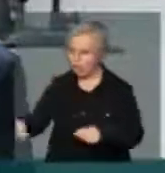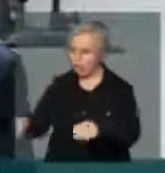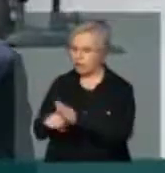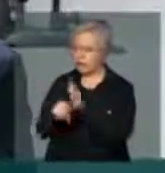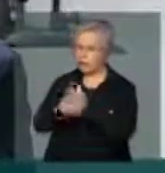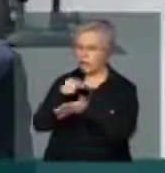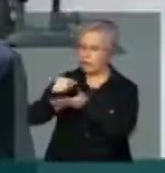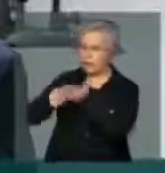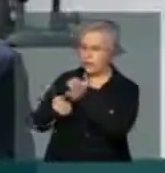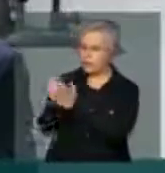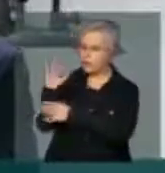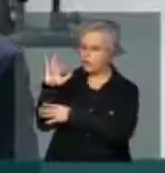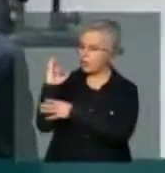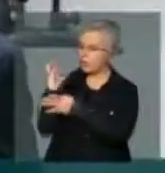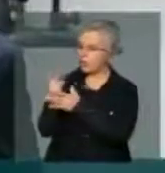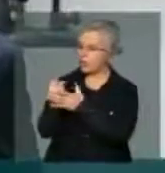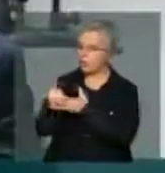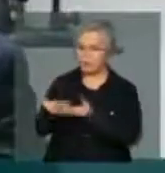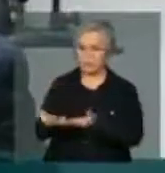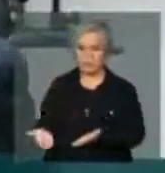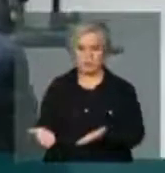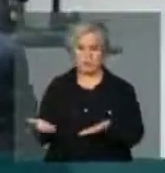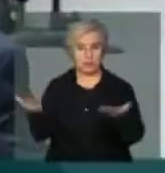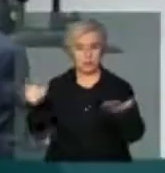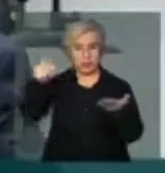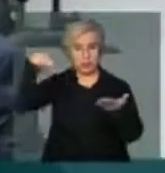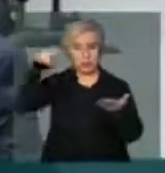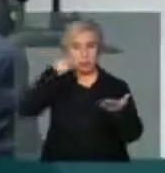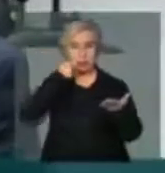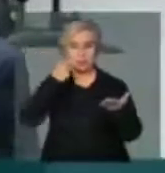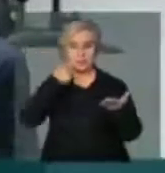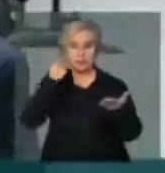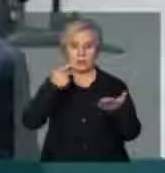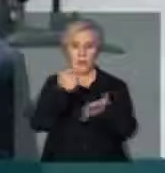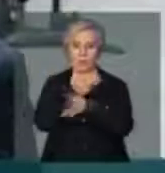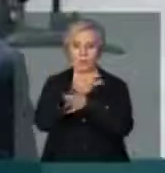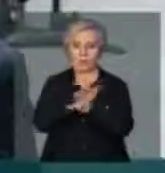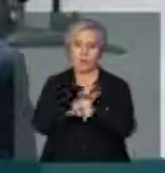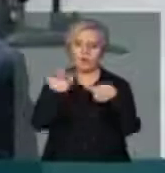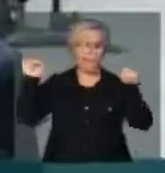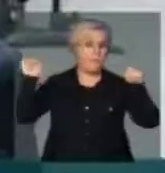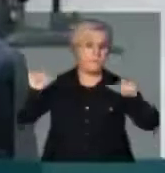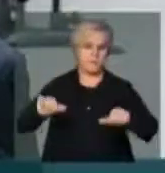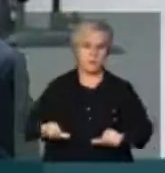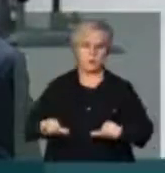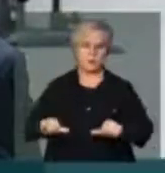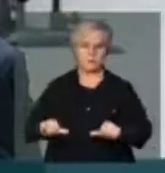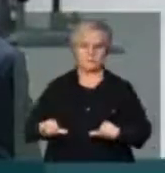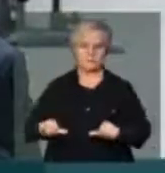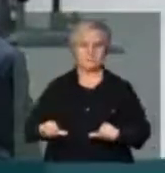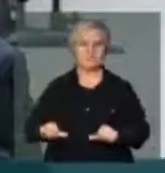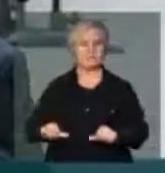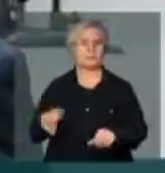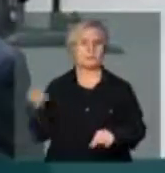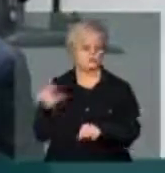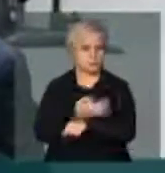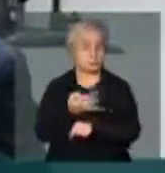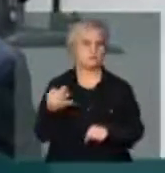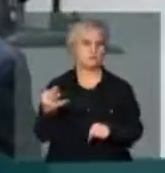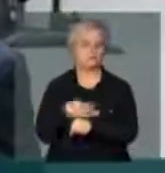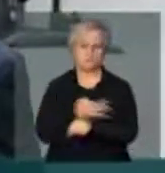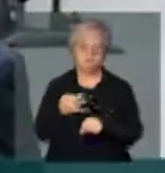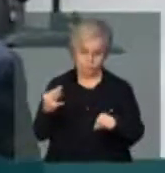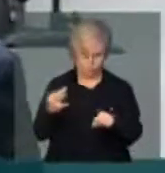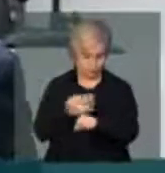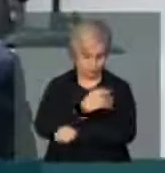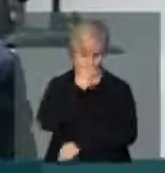Nordeste, quando o nordestino fala que a seca aumentou, é porque a coisa está brava mesmo, é